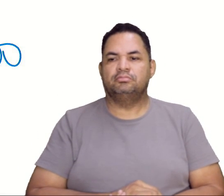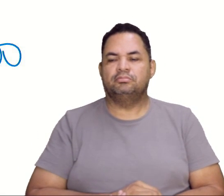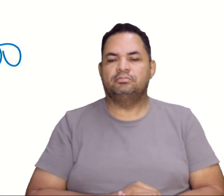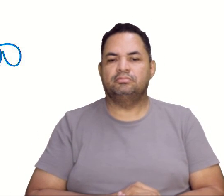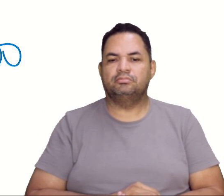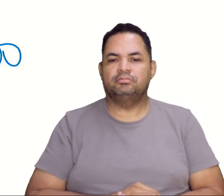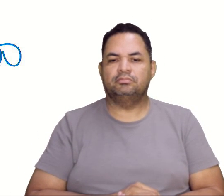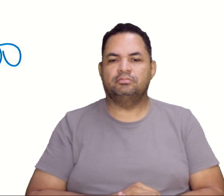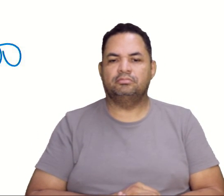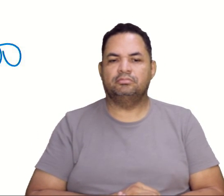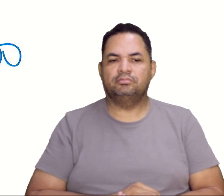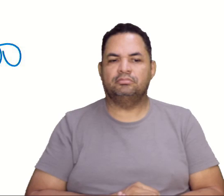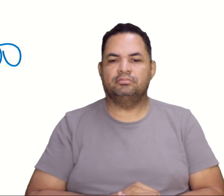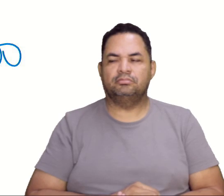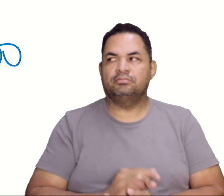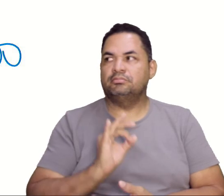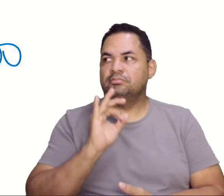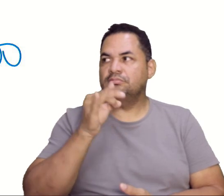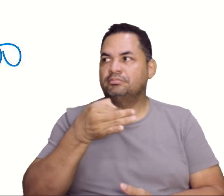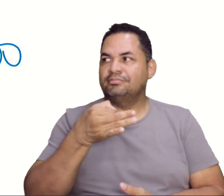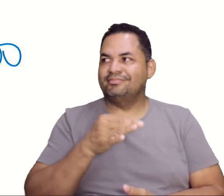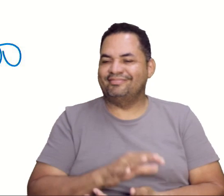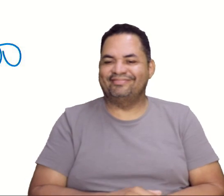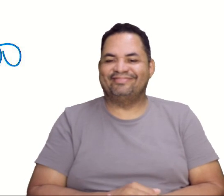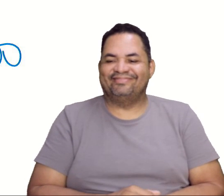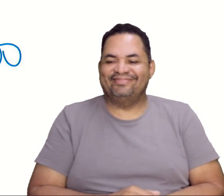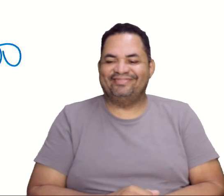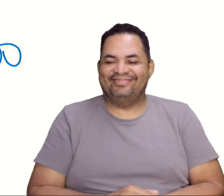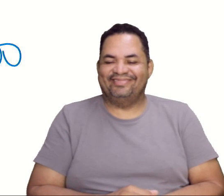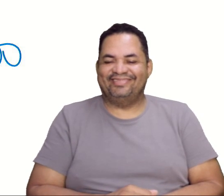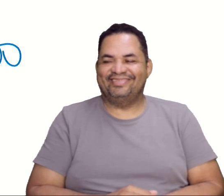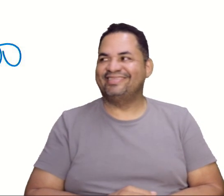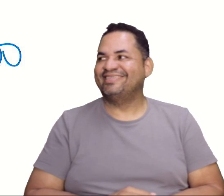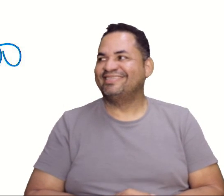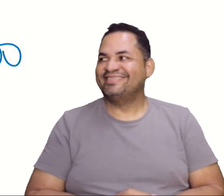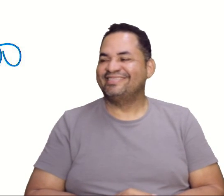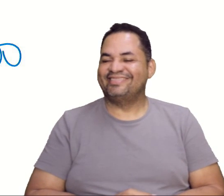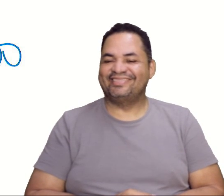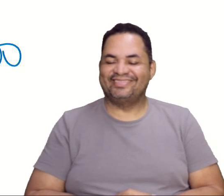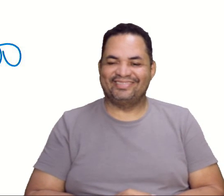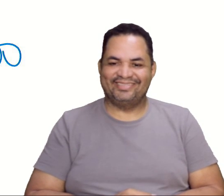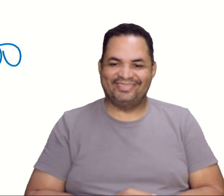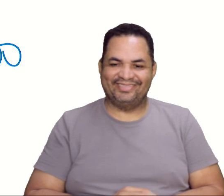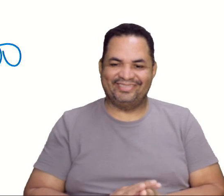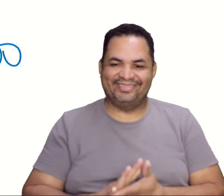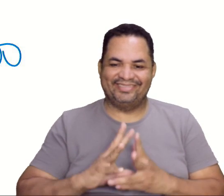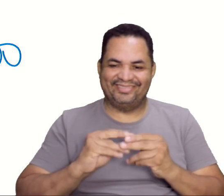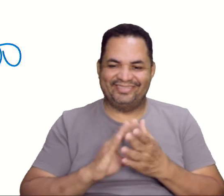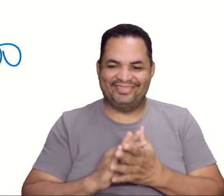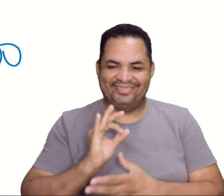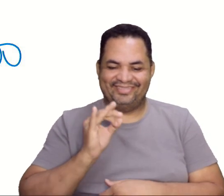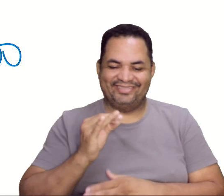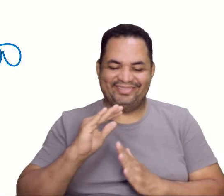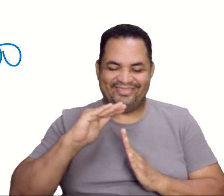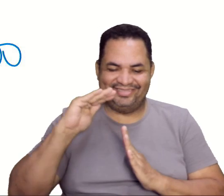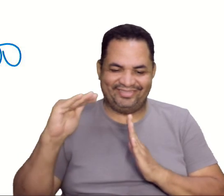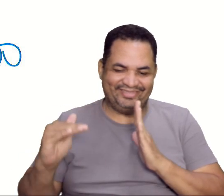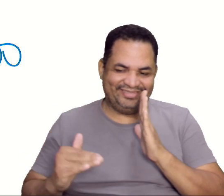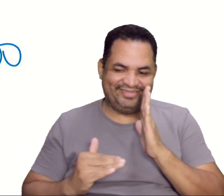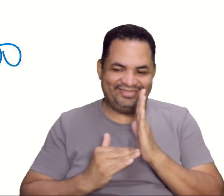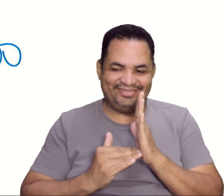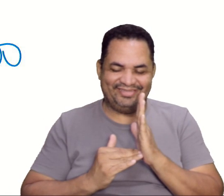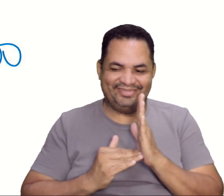beleza beleza tudo certo nada resolvido não tudo certo e tudo resolvido Joinha